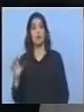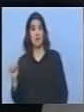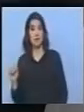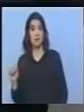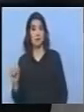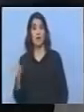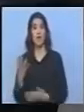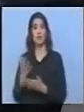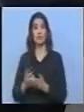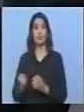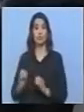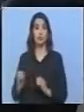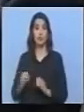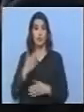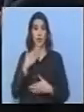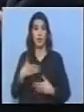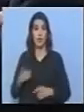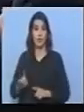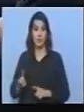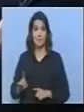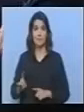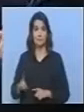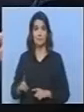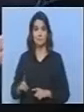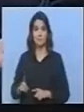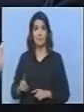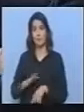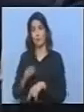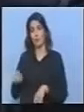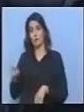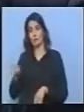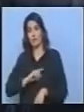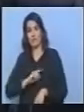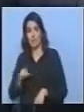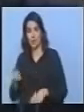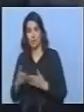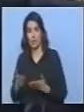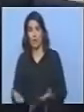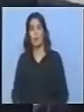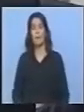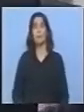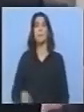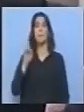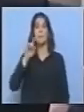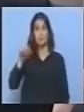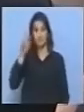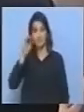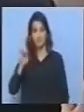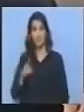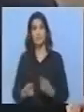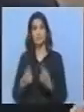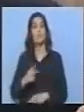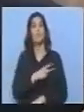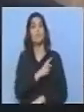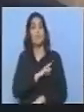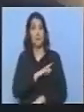nível de descontos que deveria ter em função dessa sua liberdade de escolha. E é importante não esquecer que muitas vezes as universidades